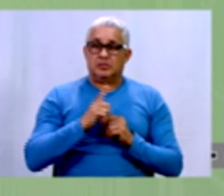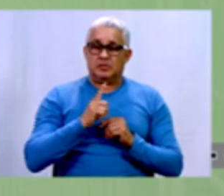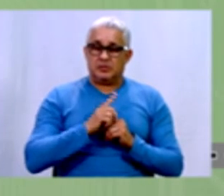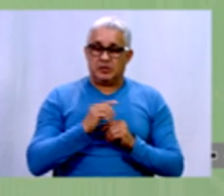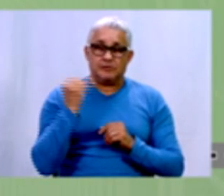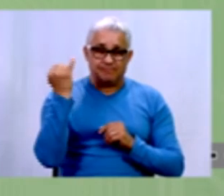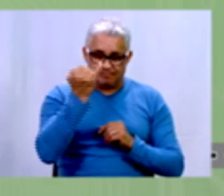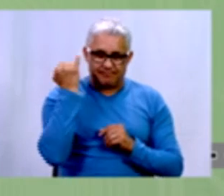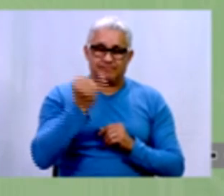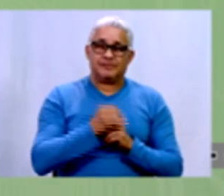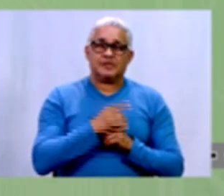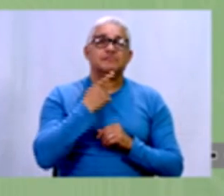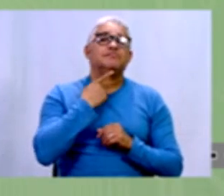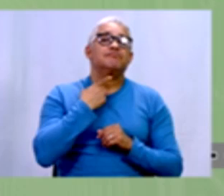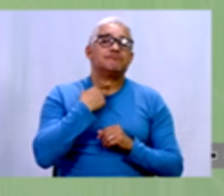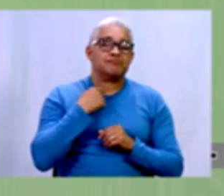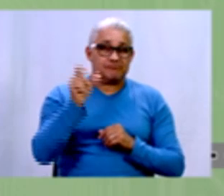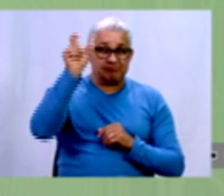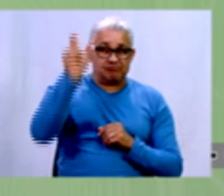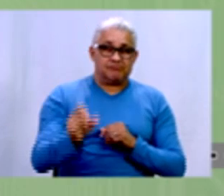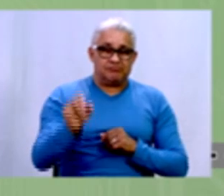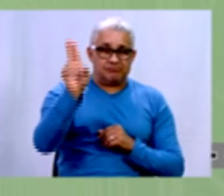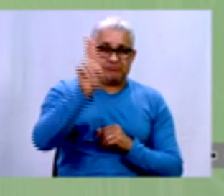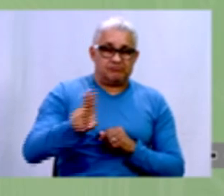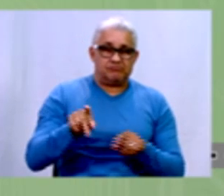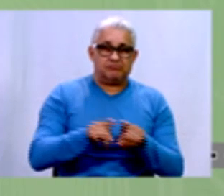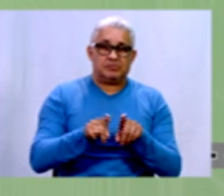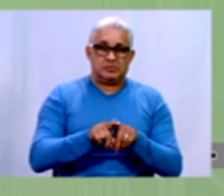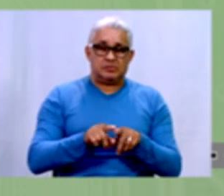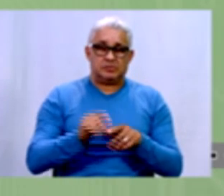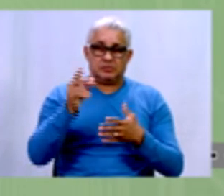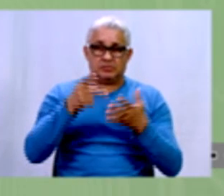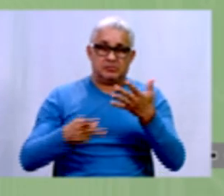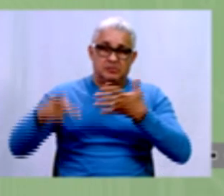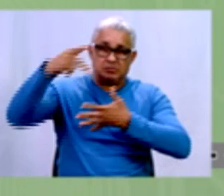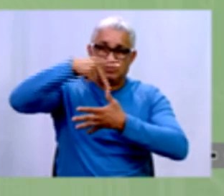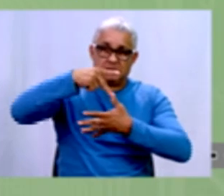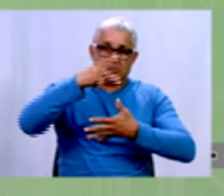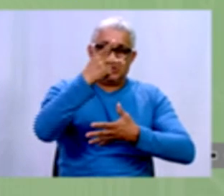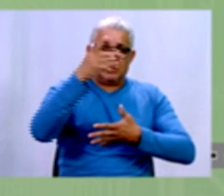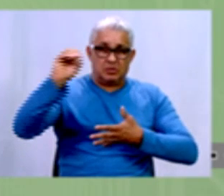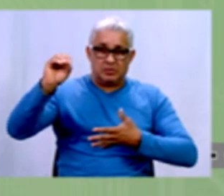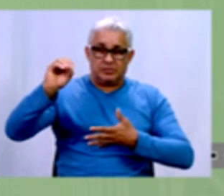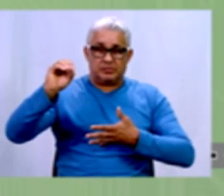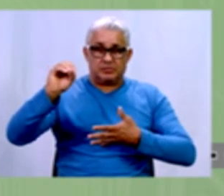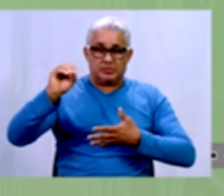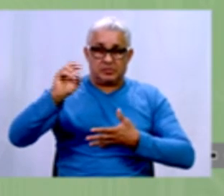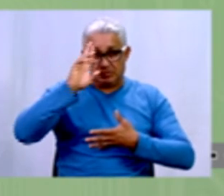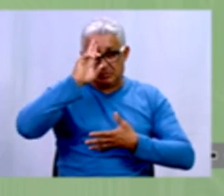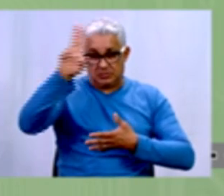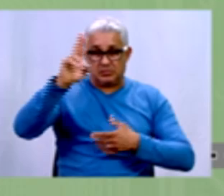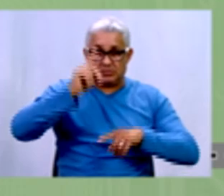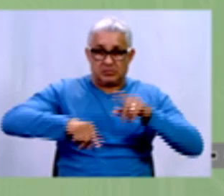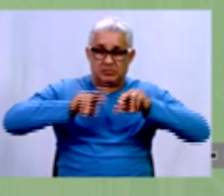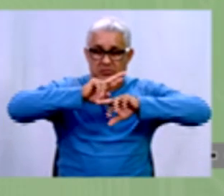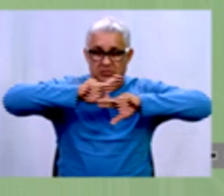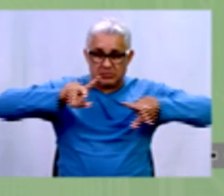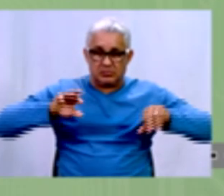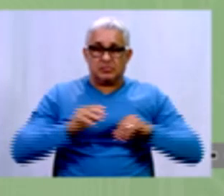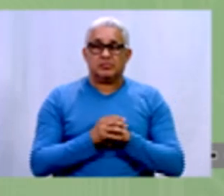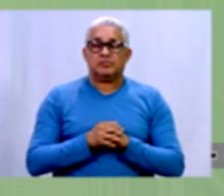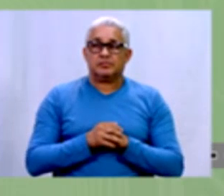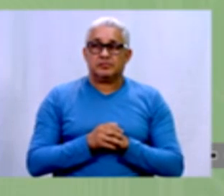de acordo com a vontade do cliente e do usuário, e é priorizado pelo PO, ou seja, o dono do produto. E a